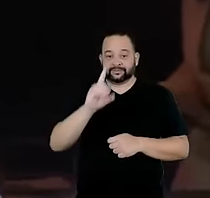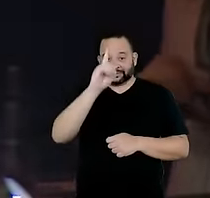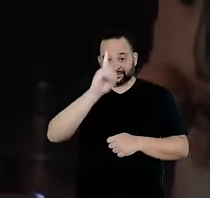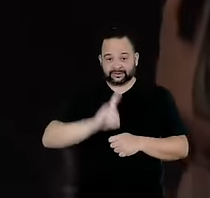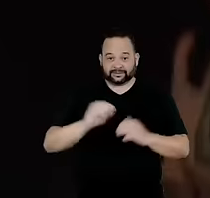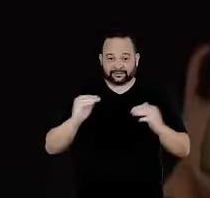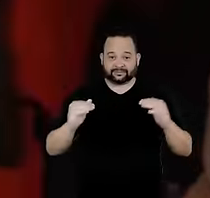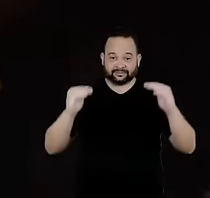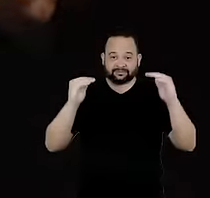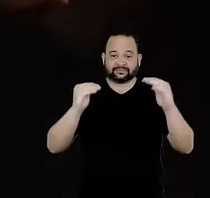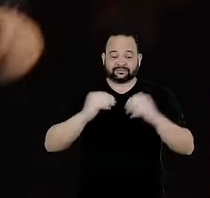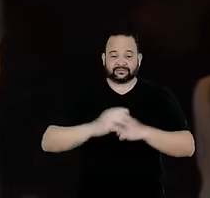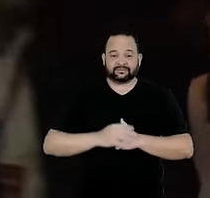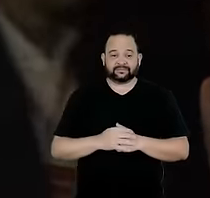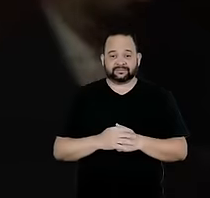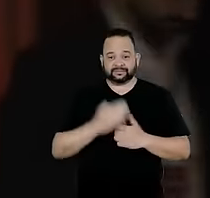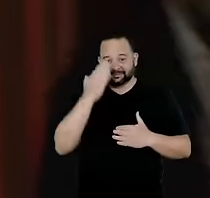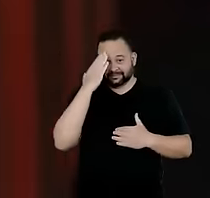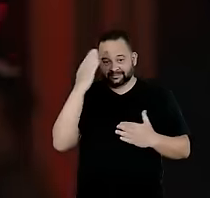prazer